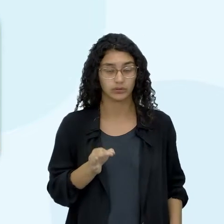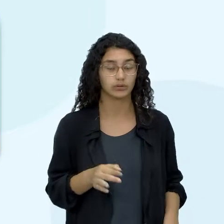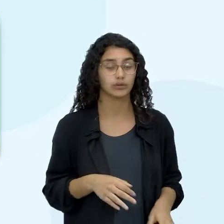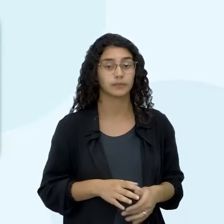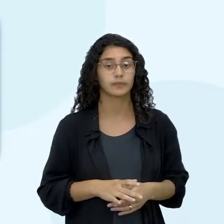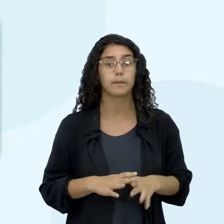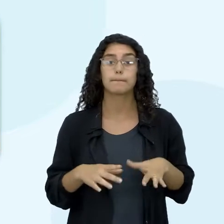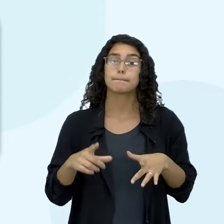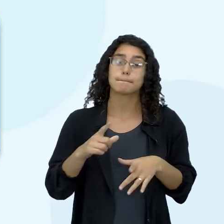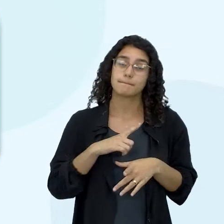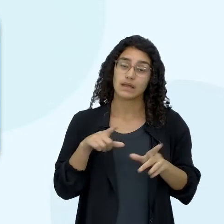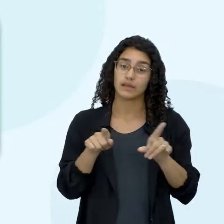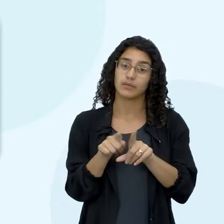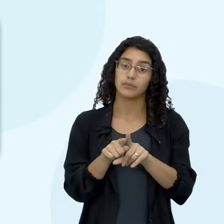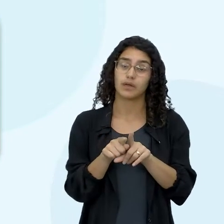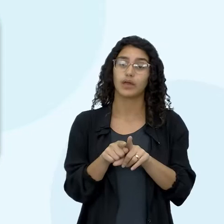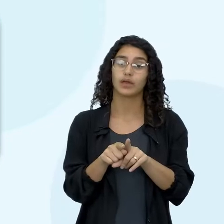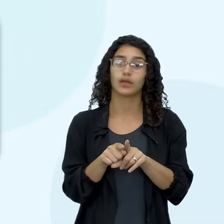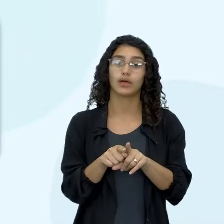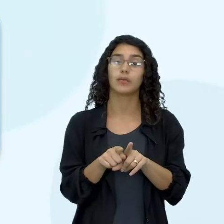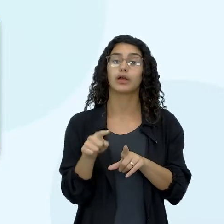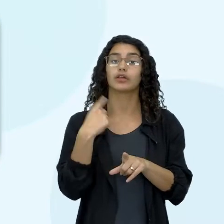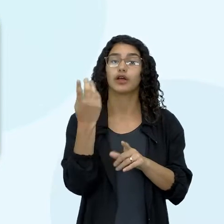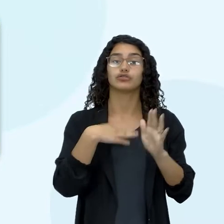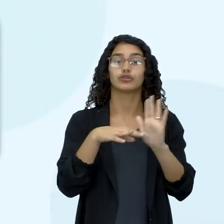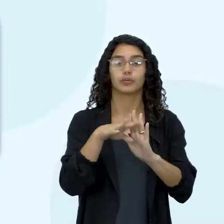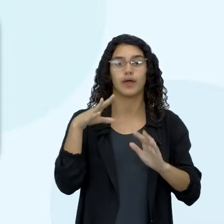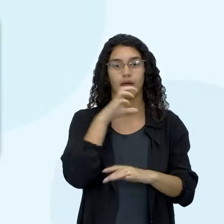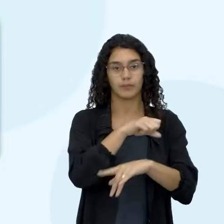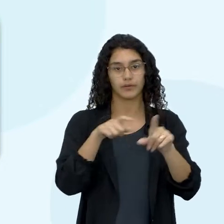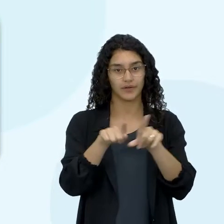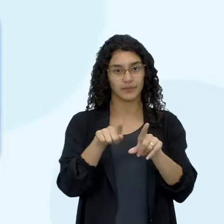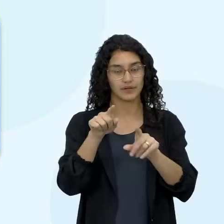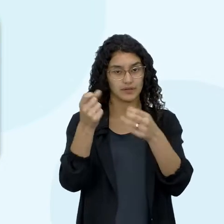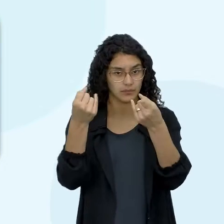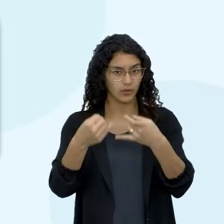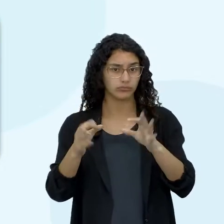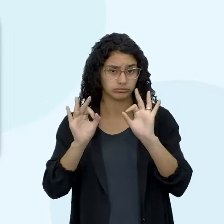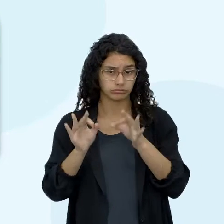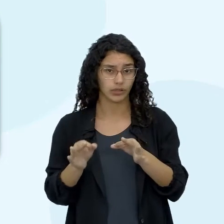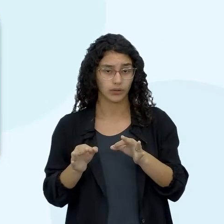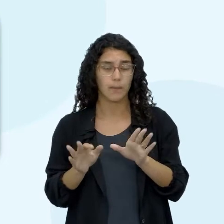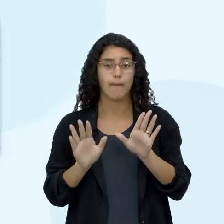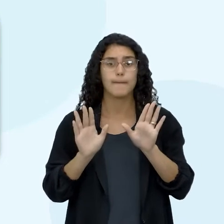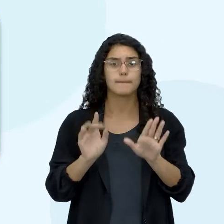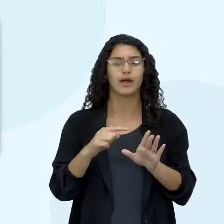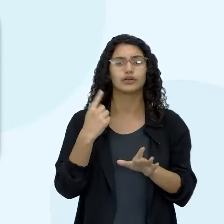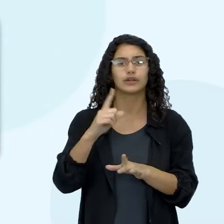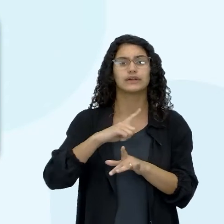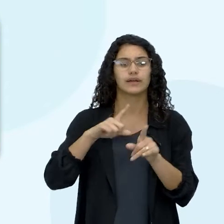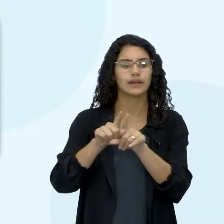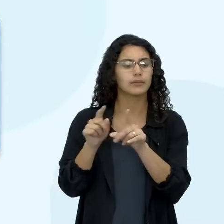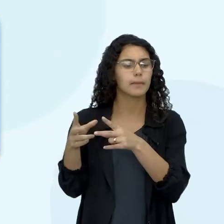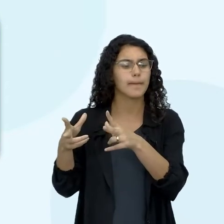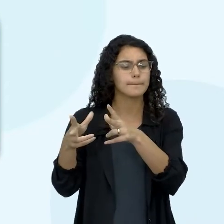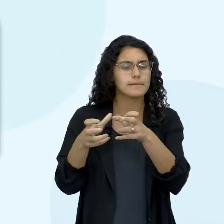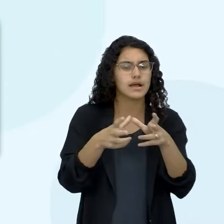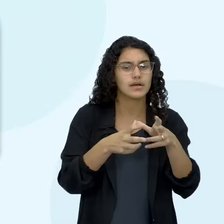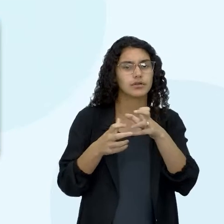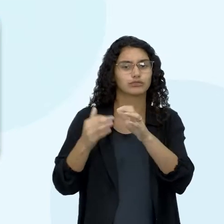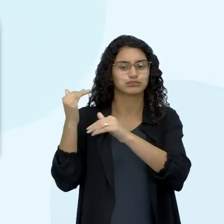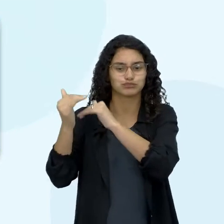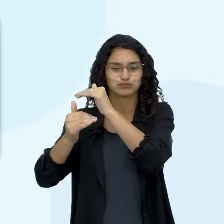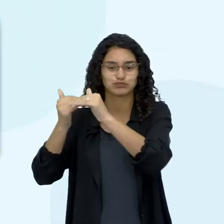tem outra coisa que vem para nós chegar mais rápido. O que você falou está certo. Só que nós temos uma impressão